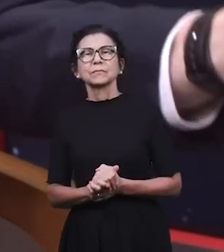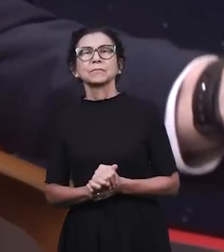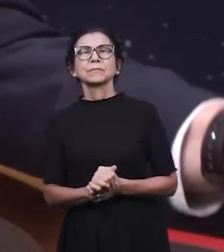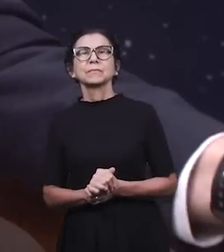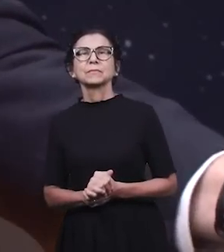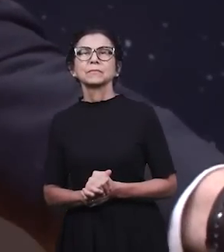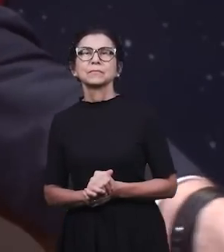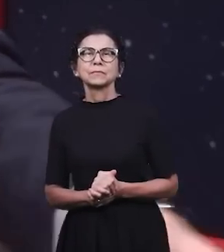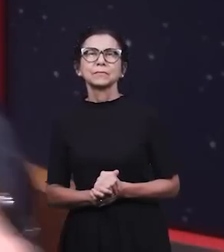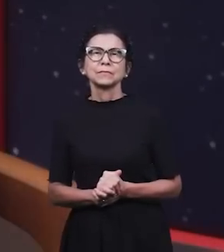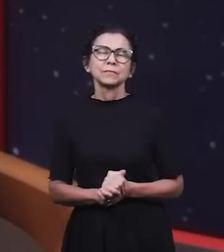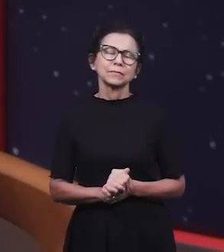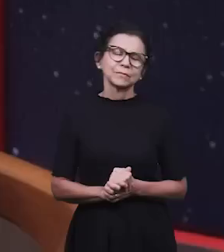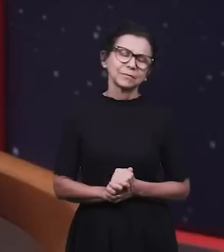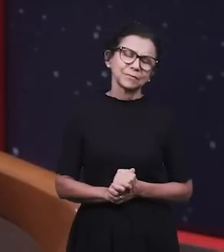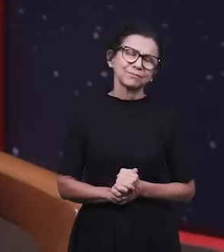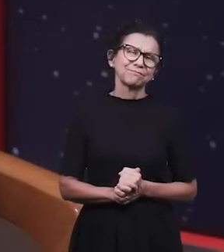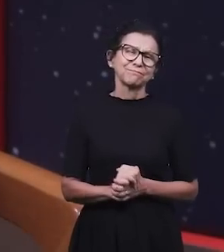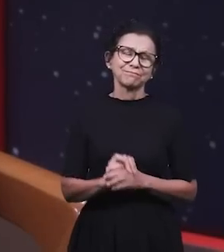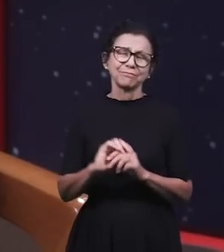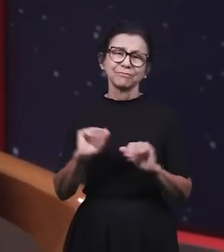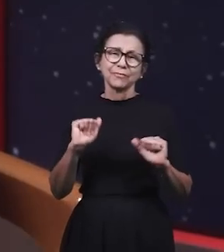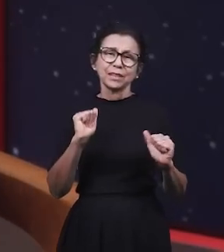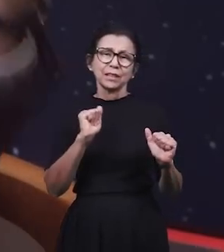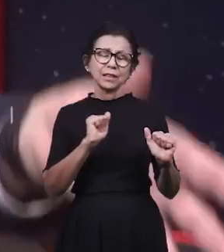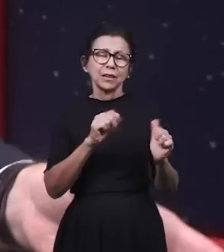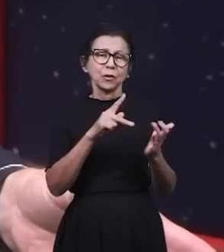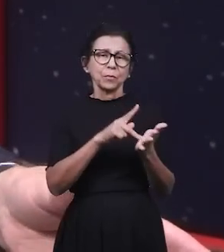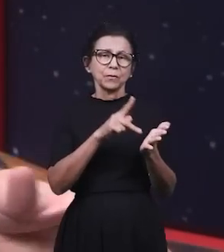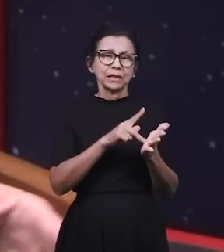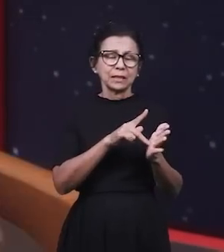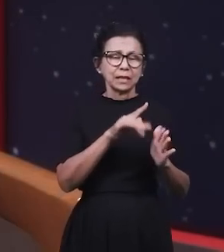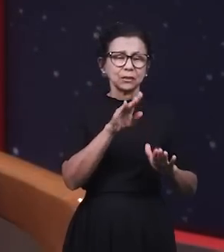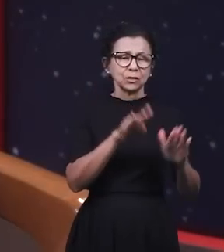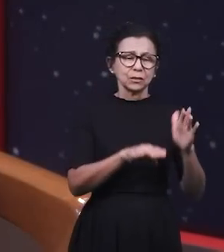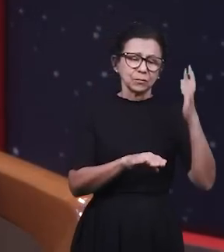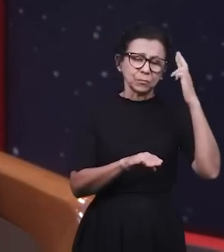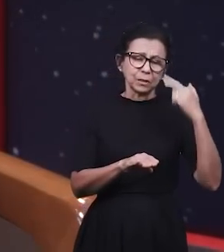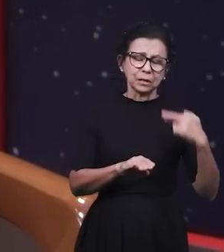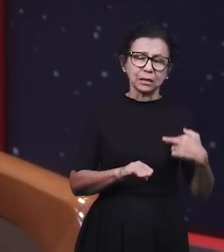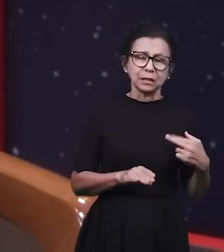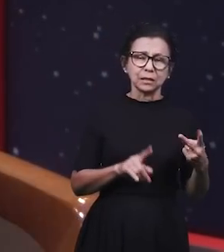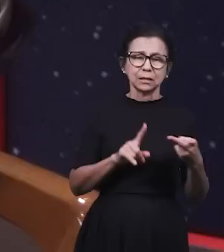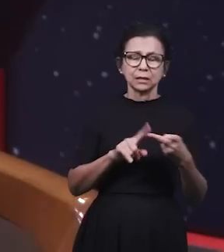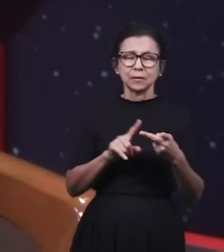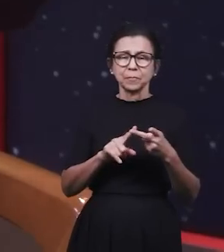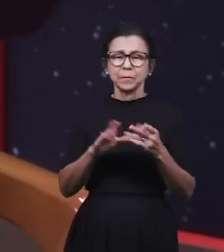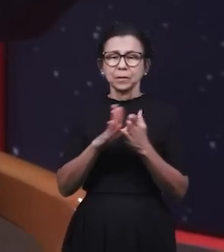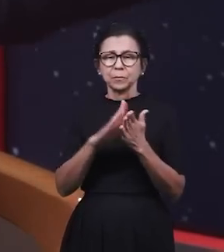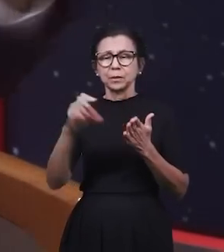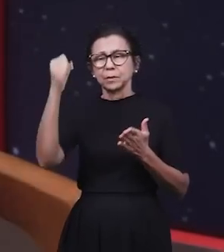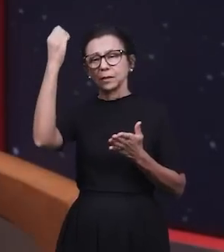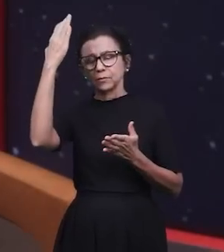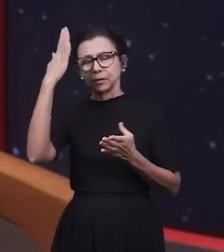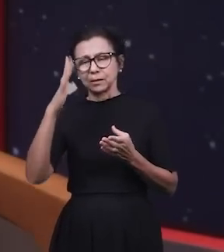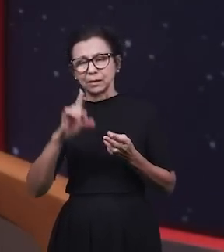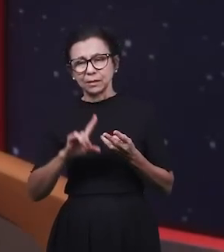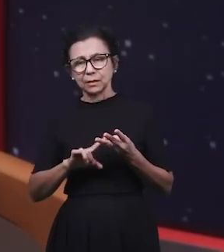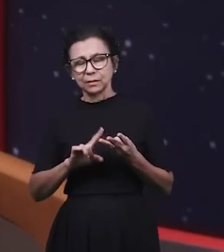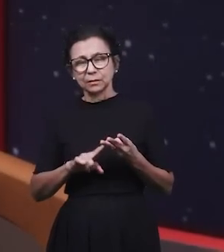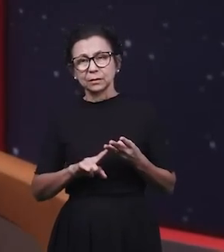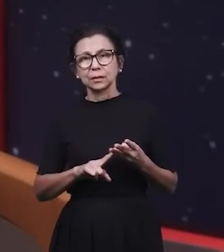obra criadora, obra redentora. Exatamente, palavra da vida, palavra viva. Participa da escola bíblica, dos estudos na